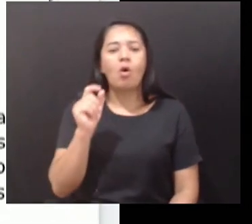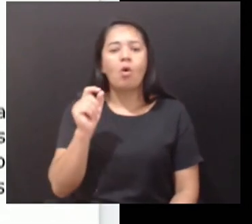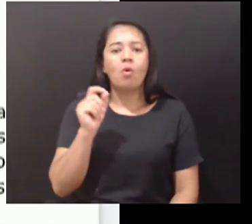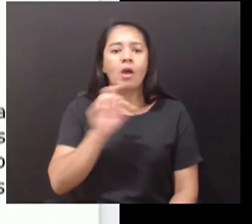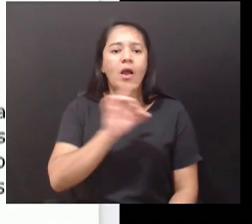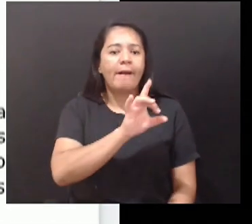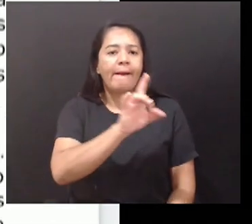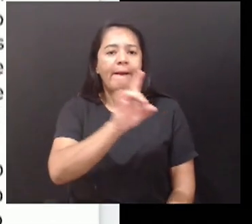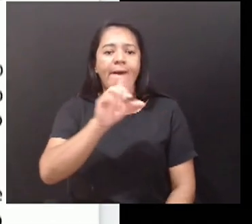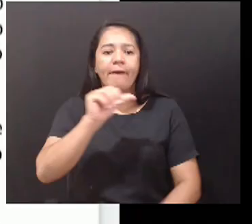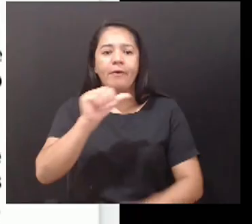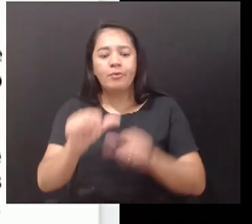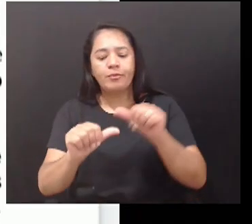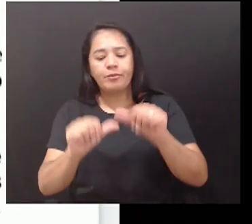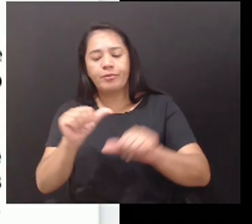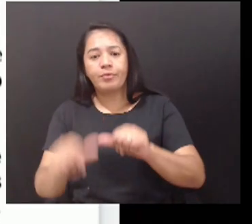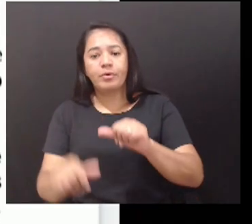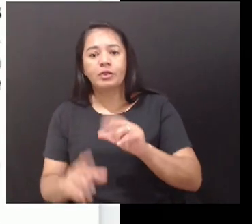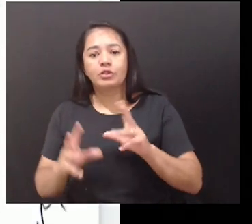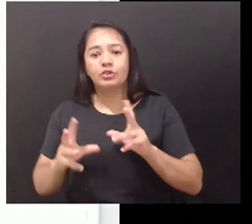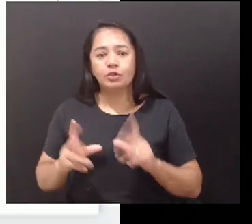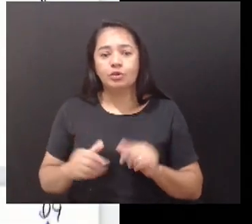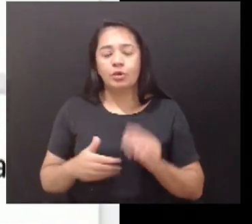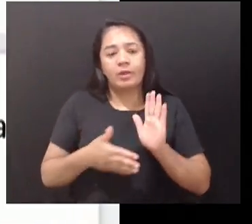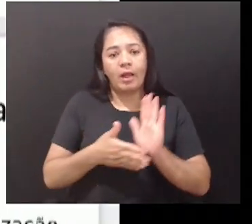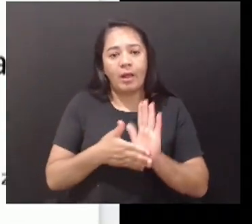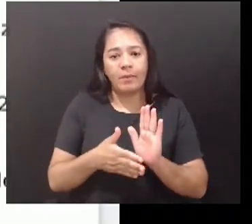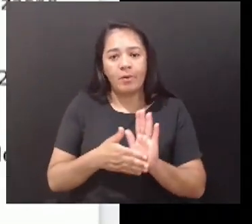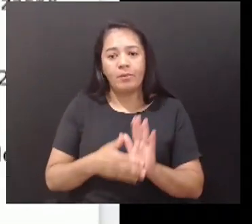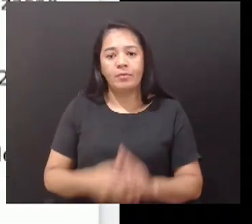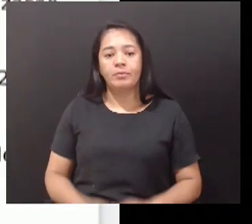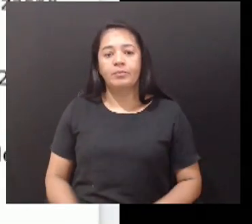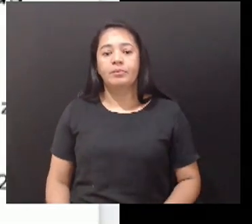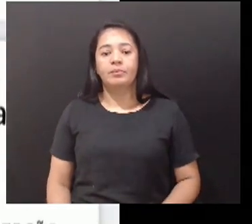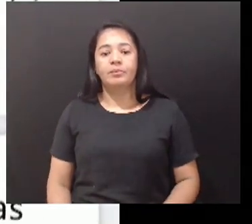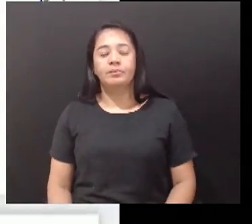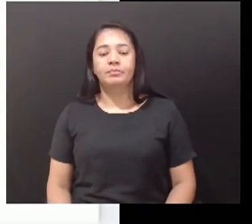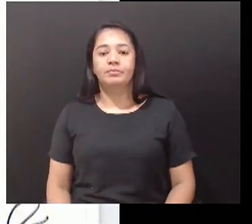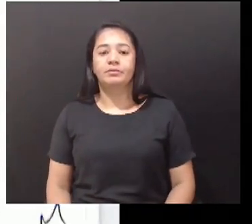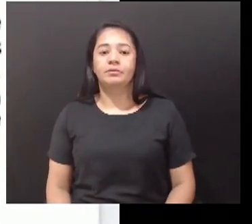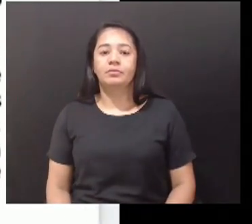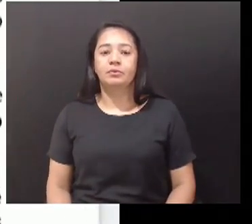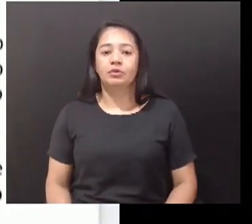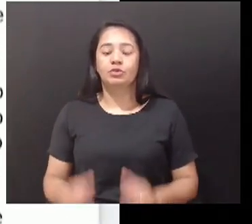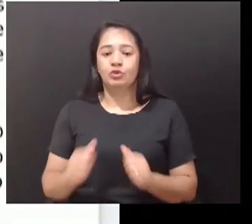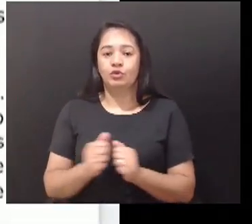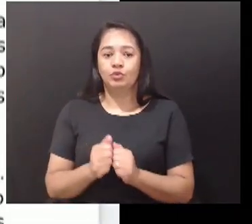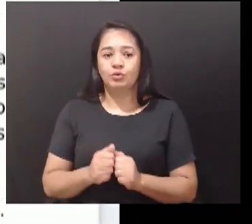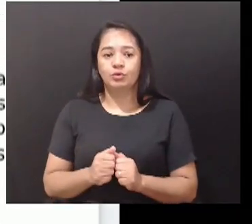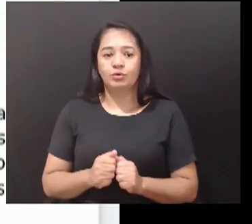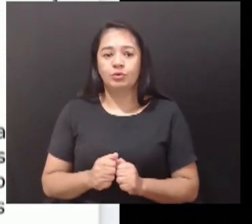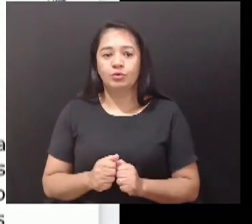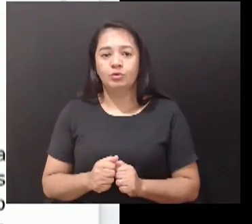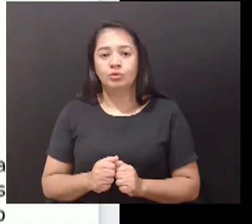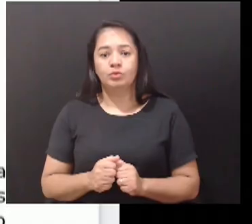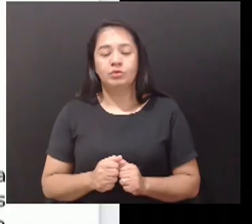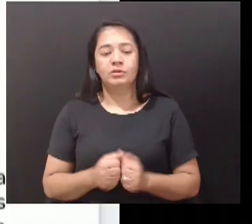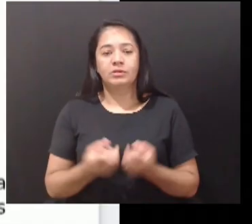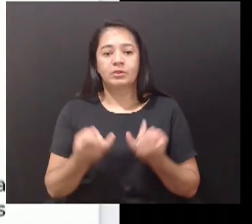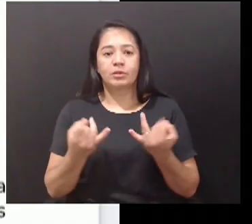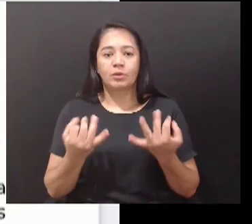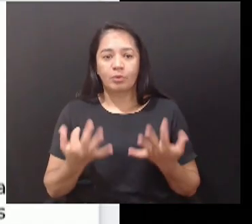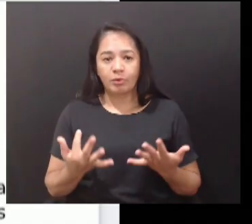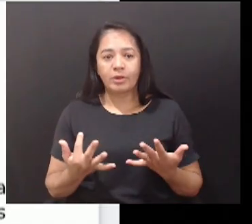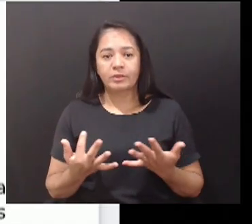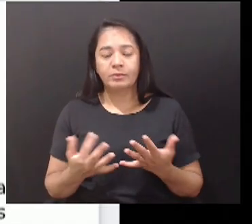modificação e todas as propostas, inclusive com aí a justificativa